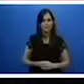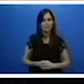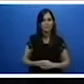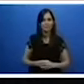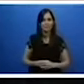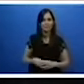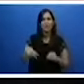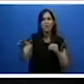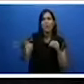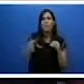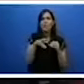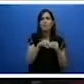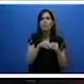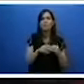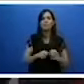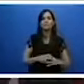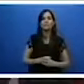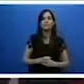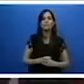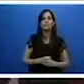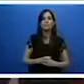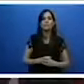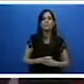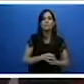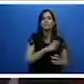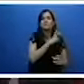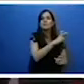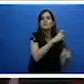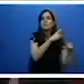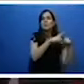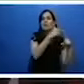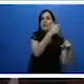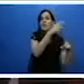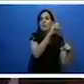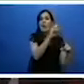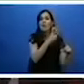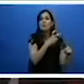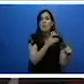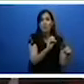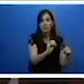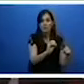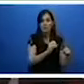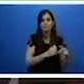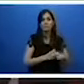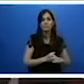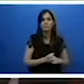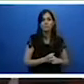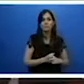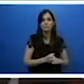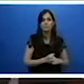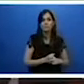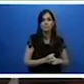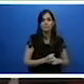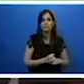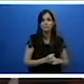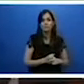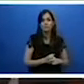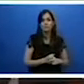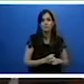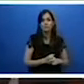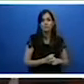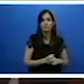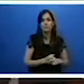completar o nosso quadro. Ó, 5 vezes 10, 50. Se eu multiplicar por 1, ó, 5 vezes 1,